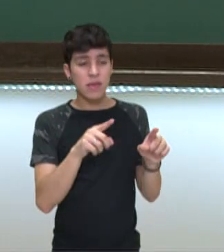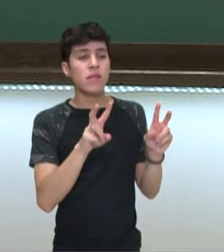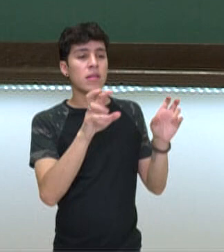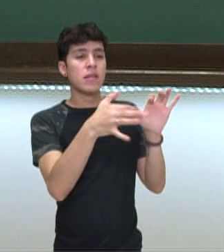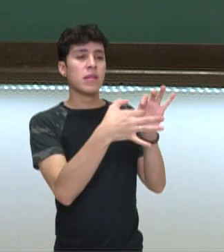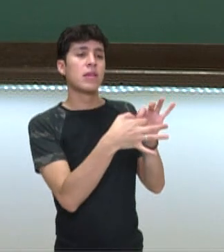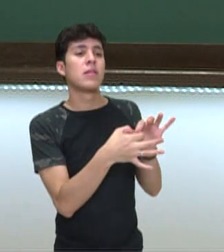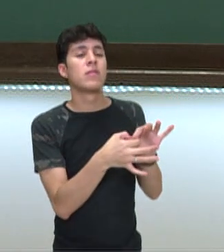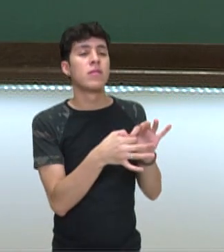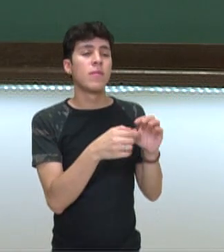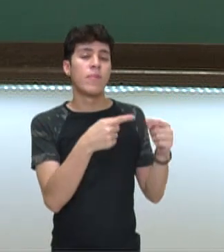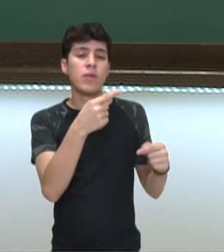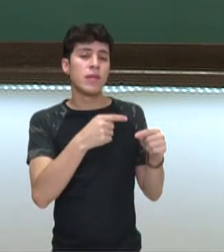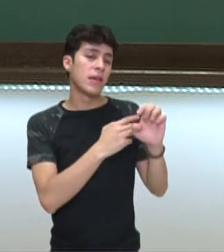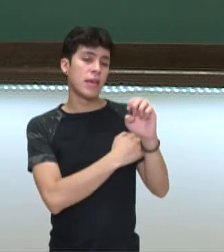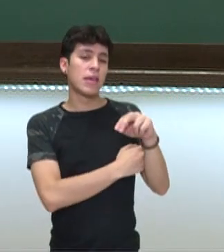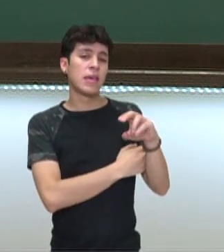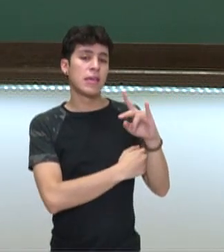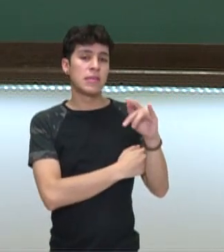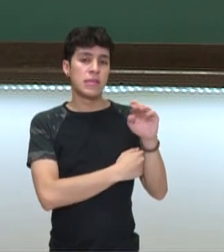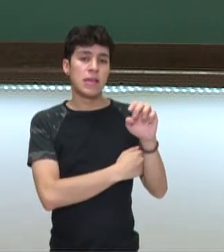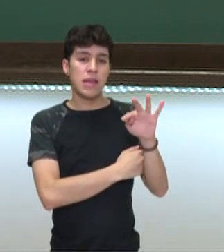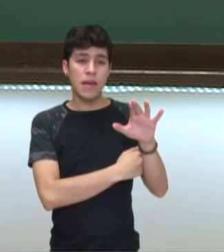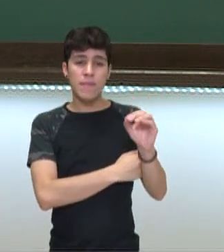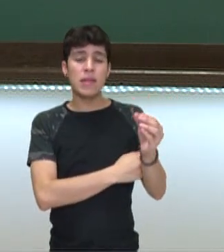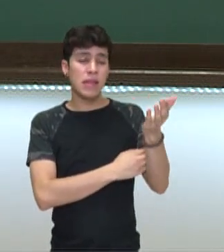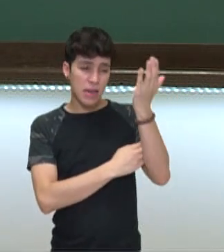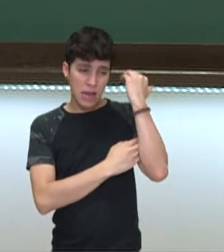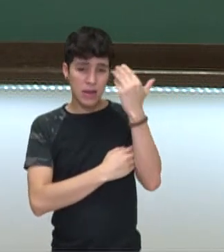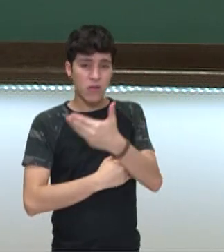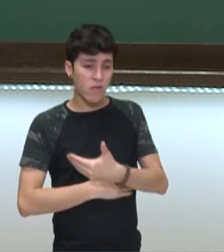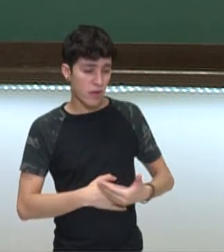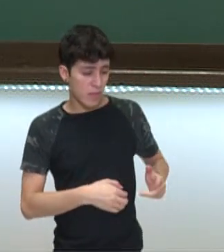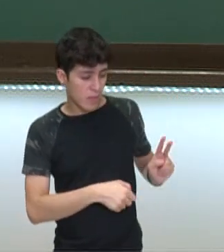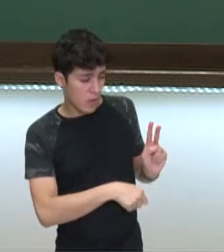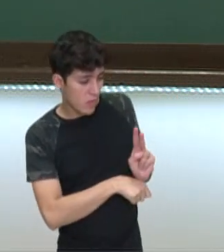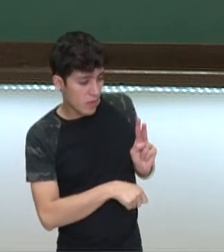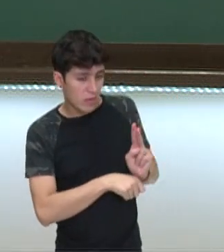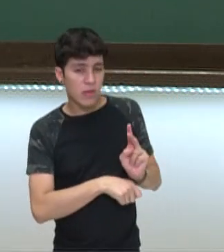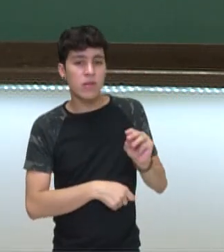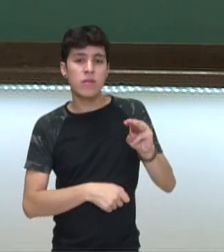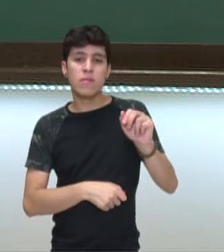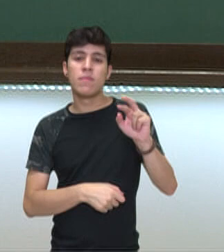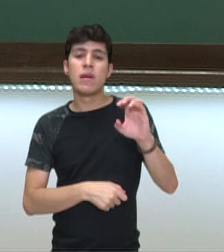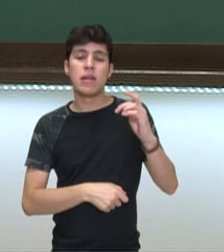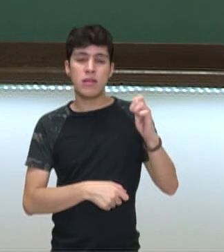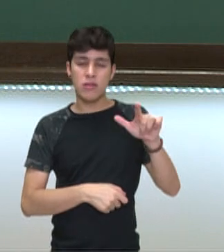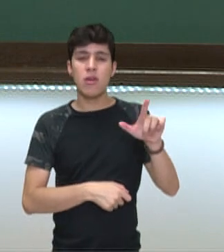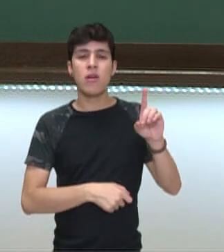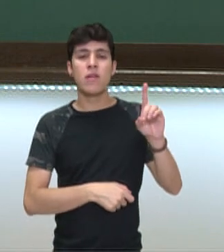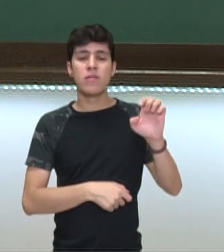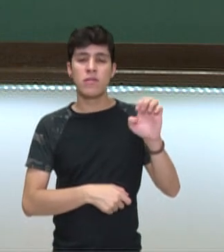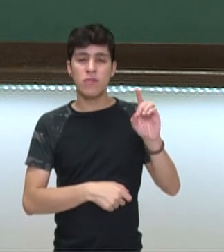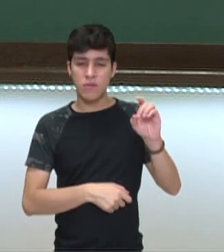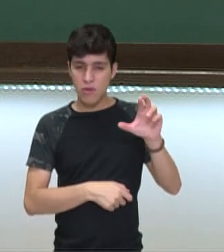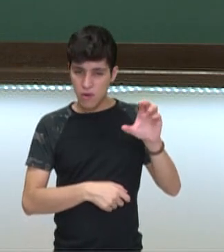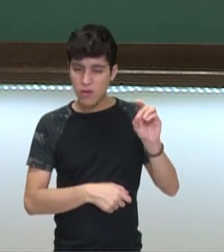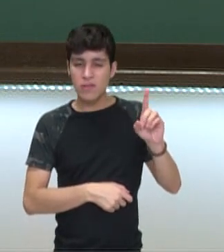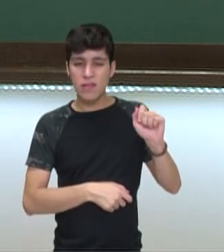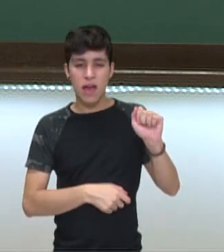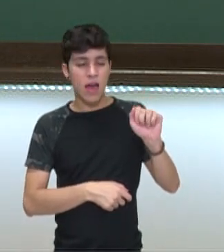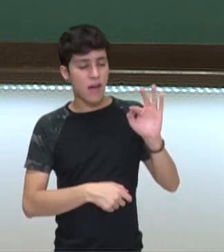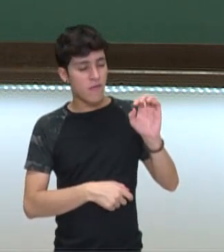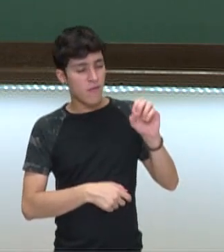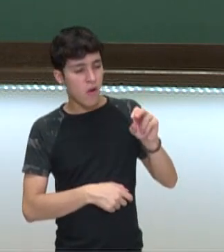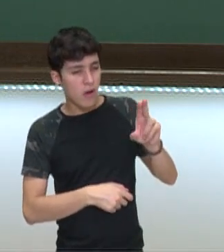política do encilhamento da época do Rui Barbosa, ainda no governo provisório do Marechal Deodoro da Fonseca. Então, isso